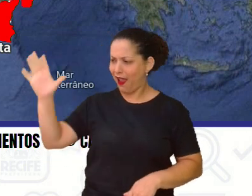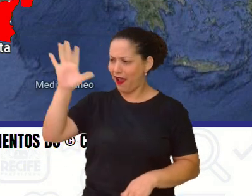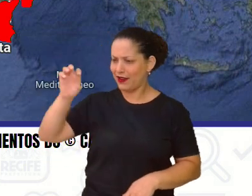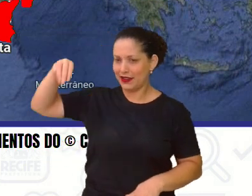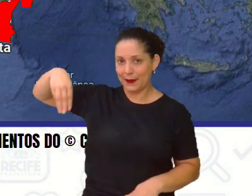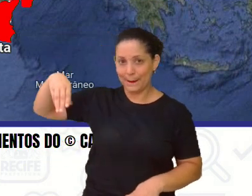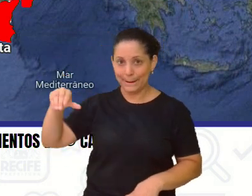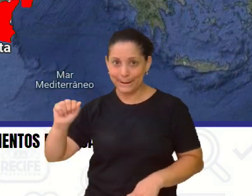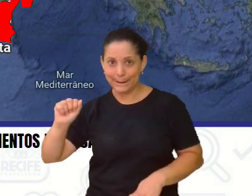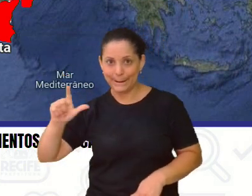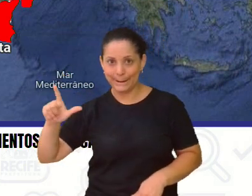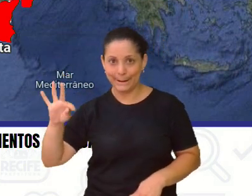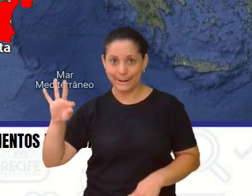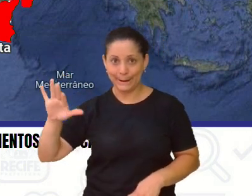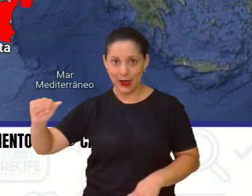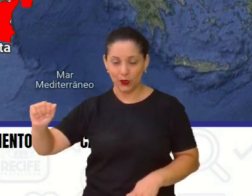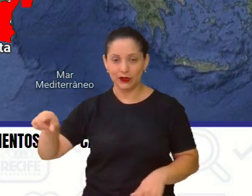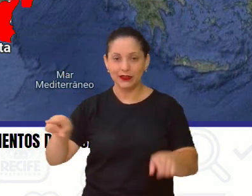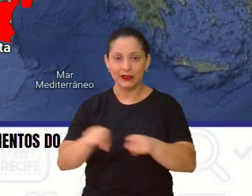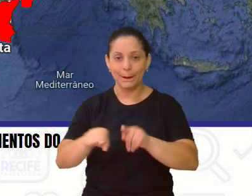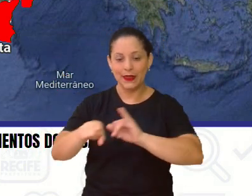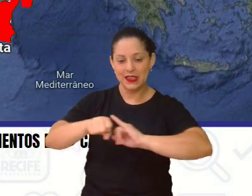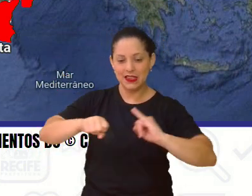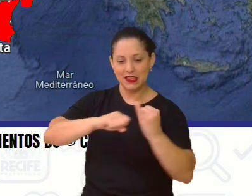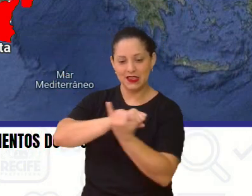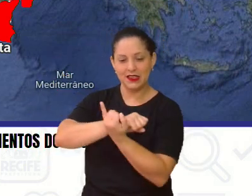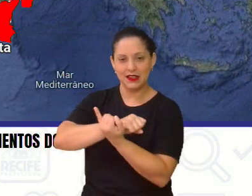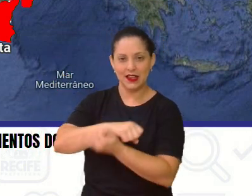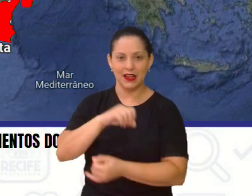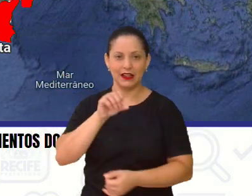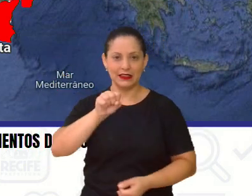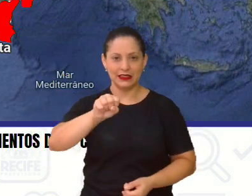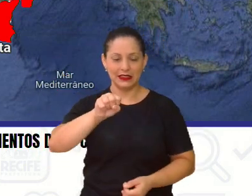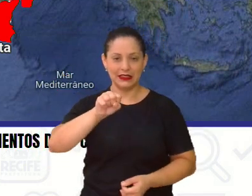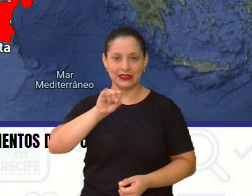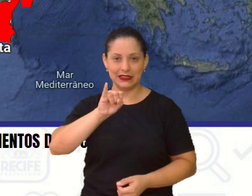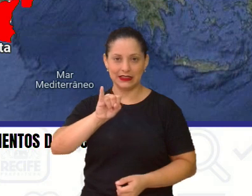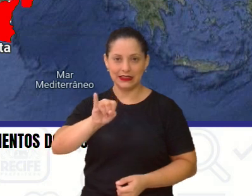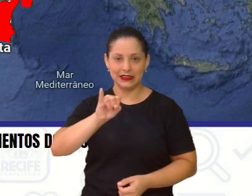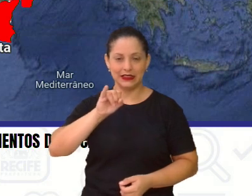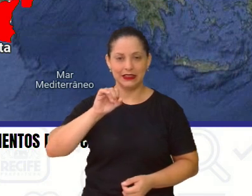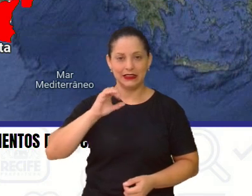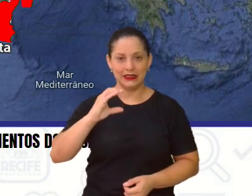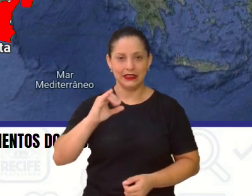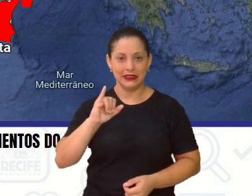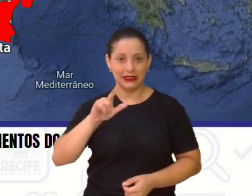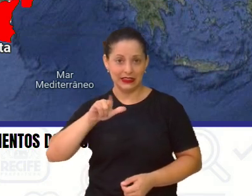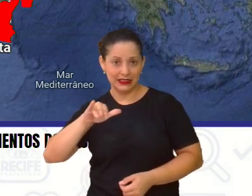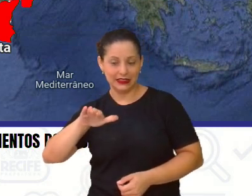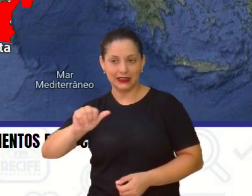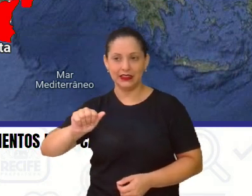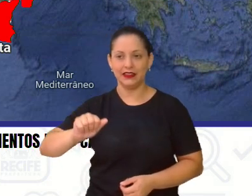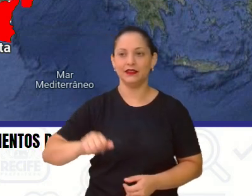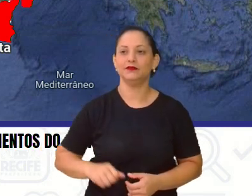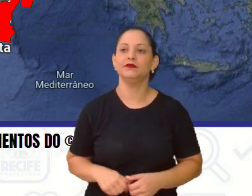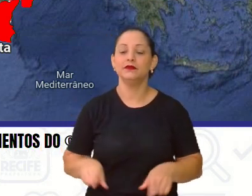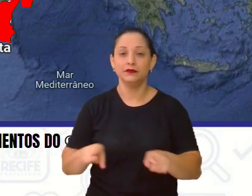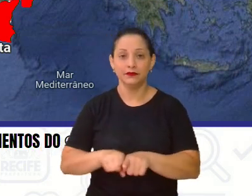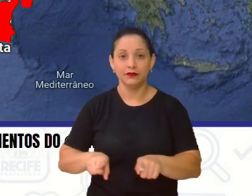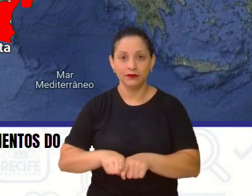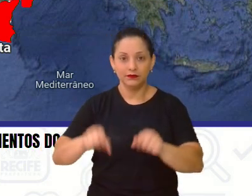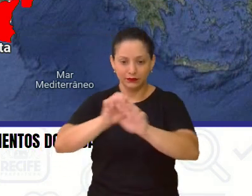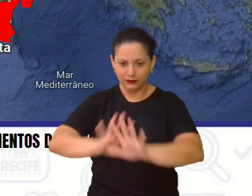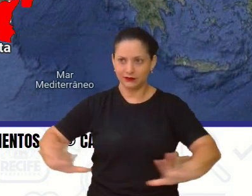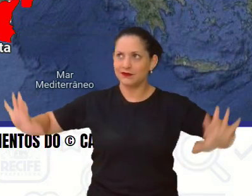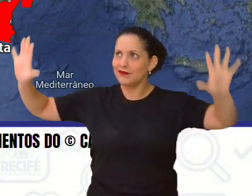Na ilha, né, da Sicília, a gente tem o território de Malta também, né? Então, aqui, embora a gente tenha o Mar